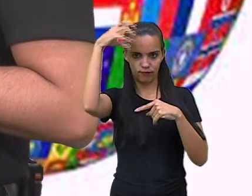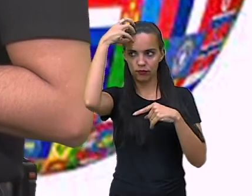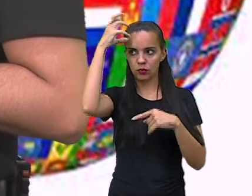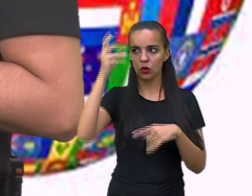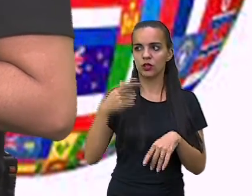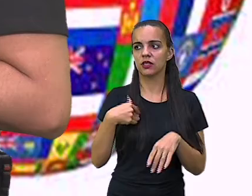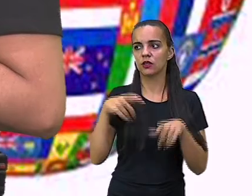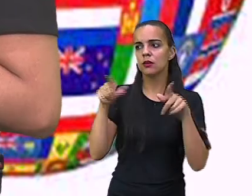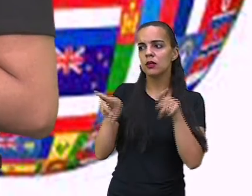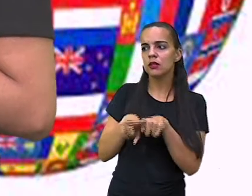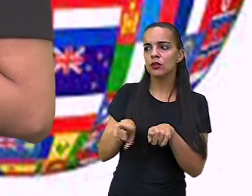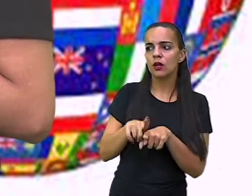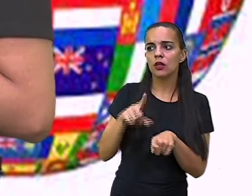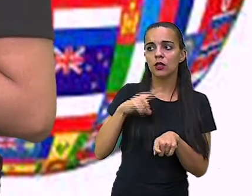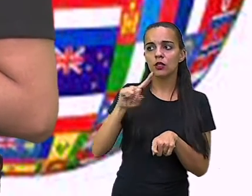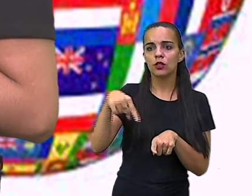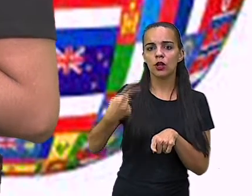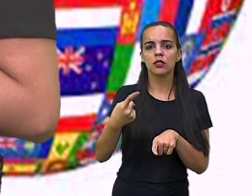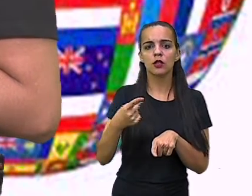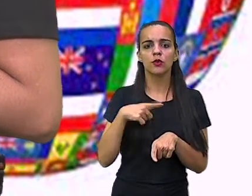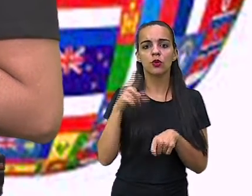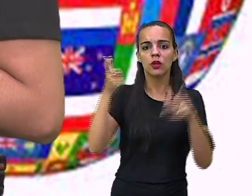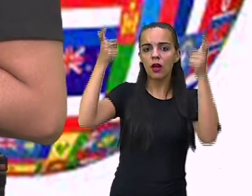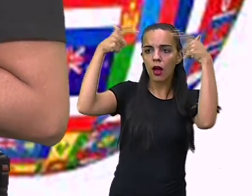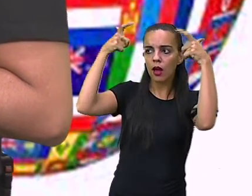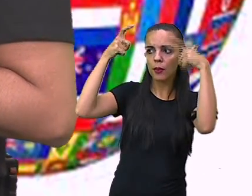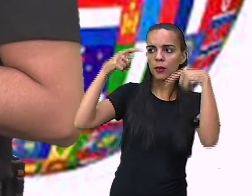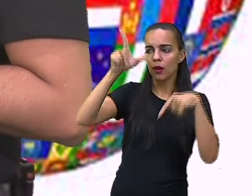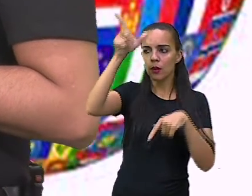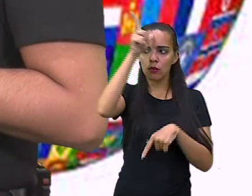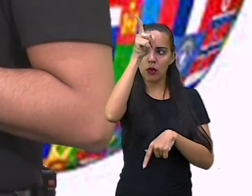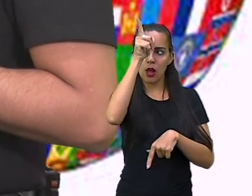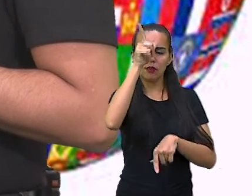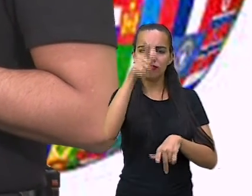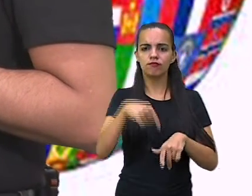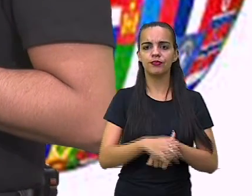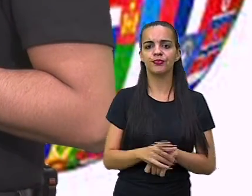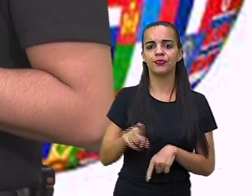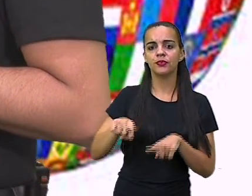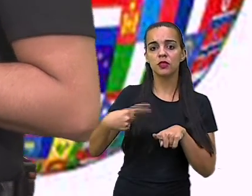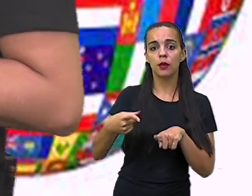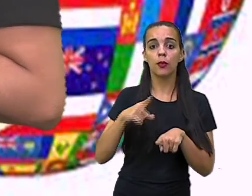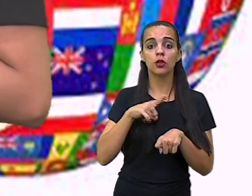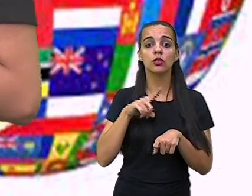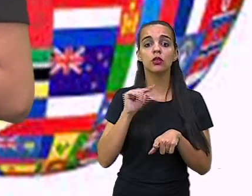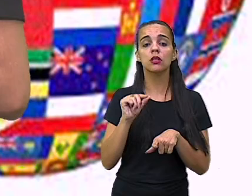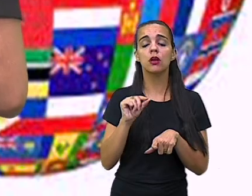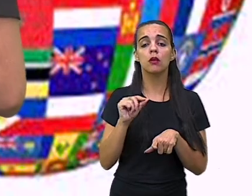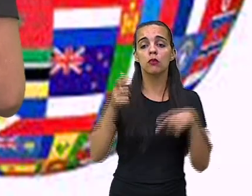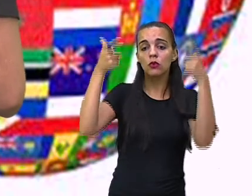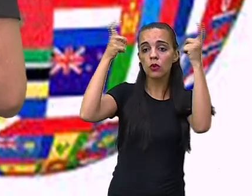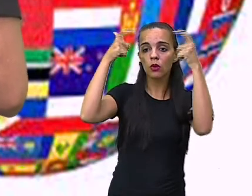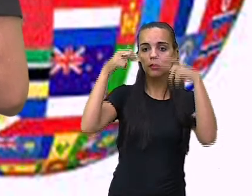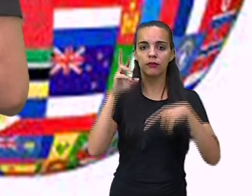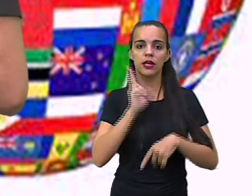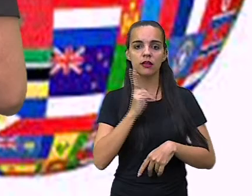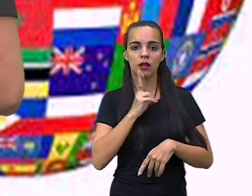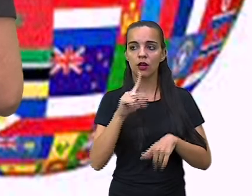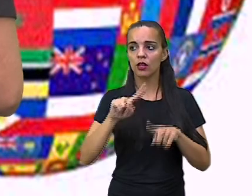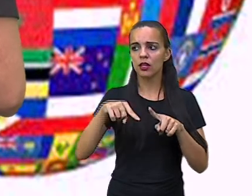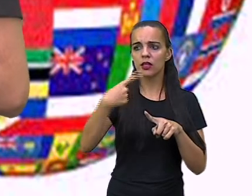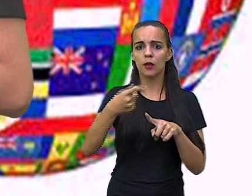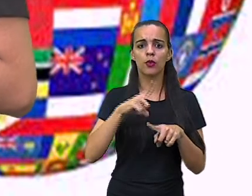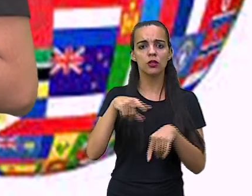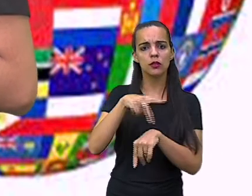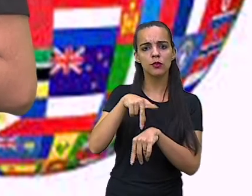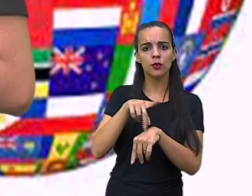temos depois o Império Alemão, forma-se o Império Alemão, o Império Russo, e mais acima, Dinamarca,